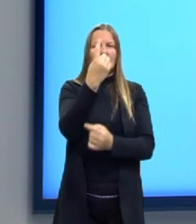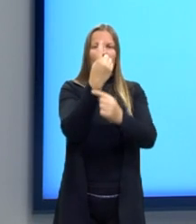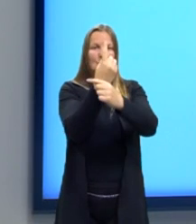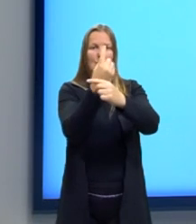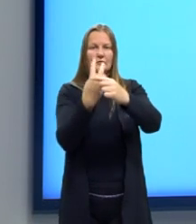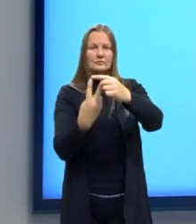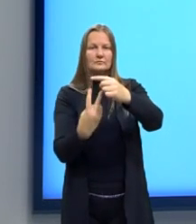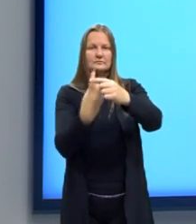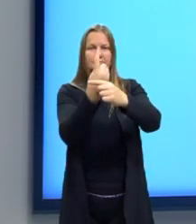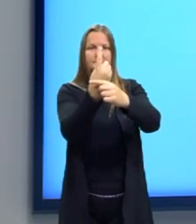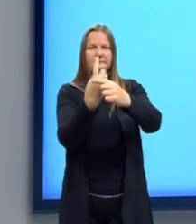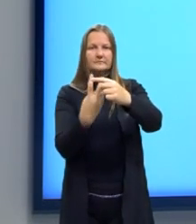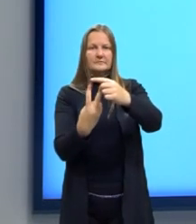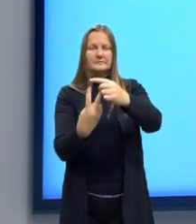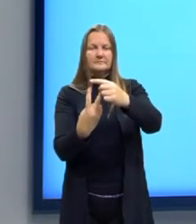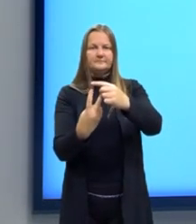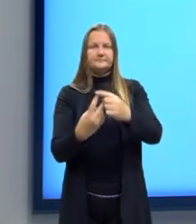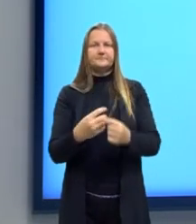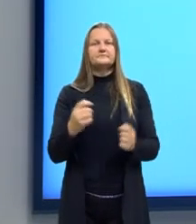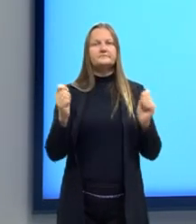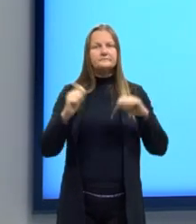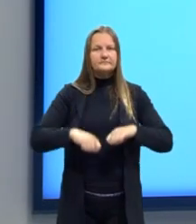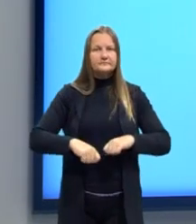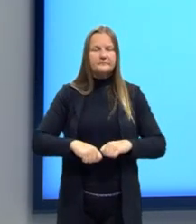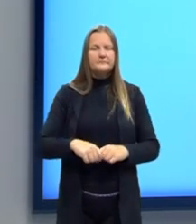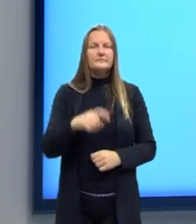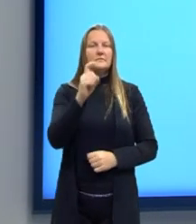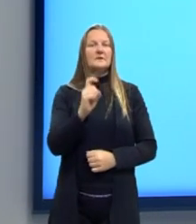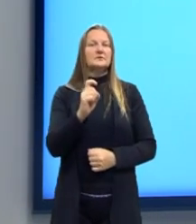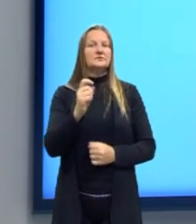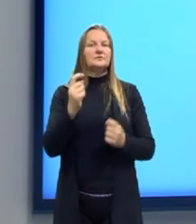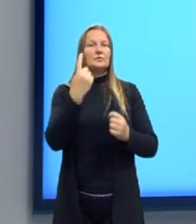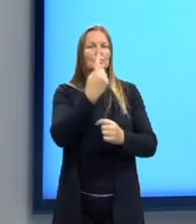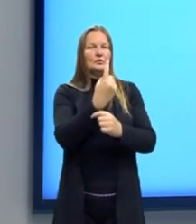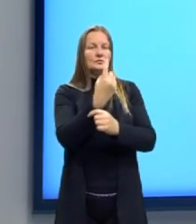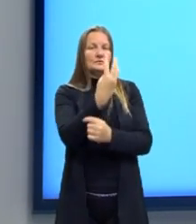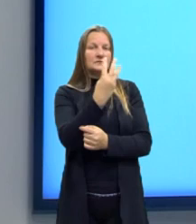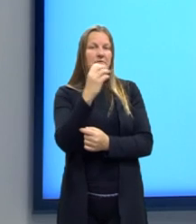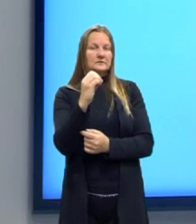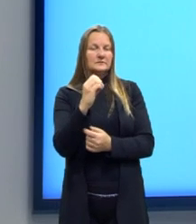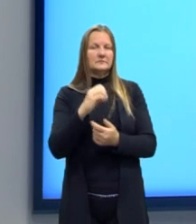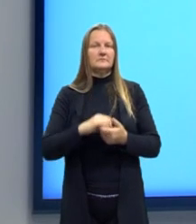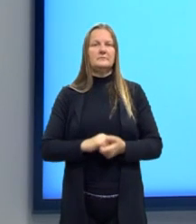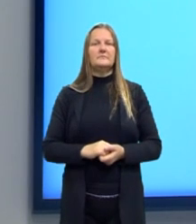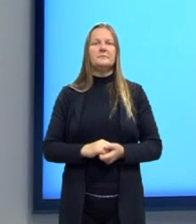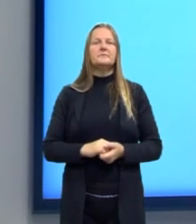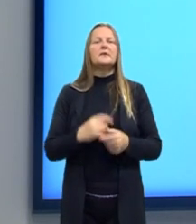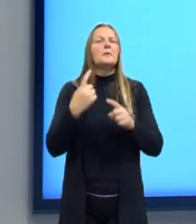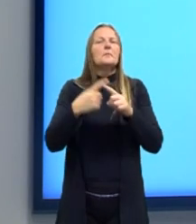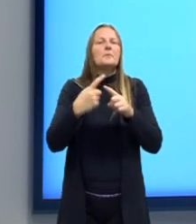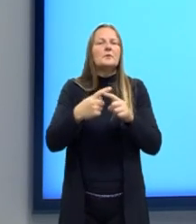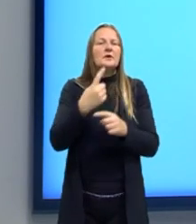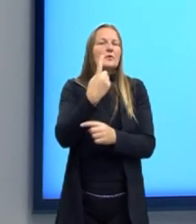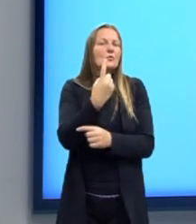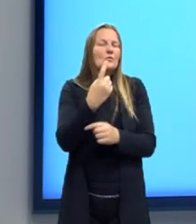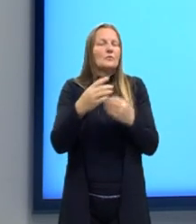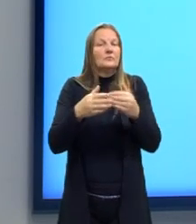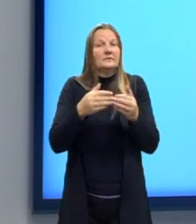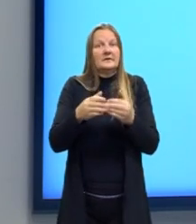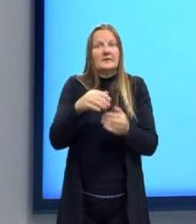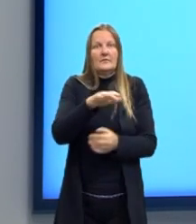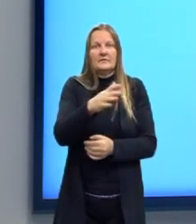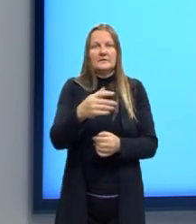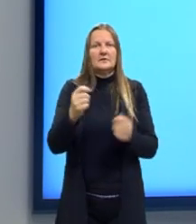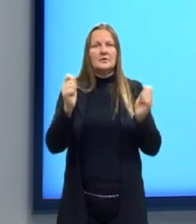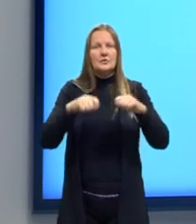sobre 2 então um dos valores possíveis para X é o de 30 mas porque um dos valores porque a gente